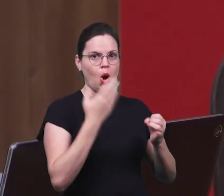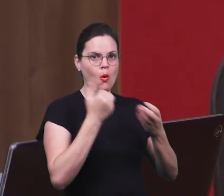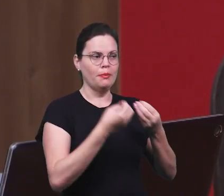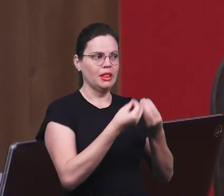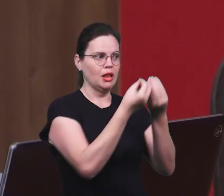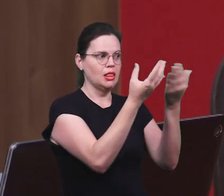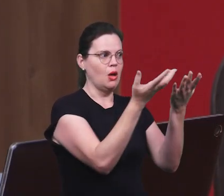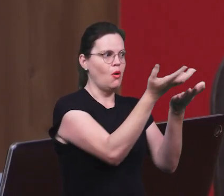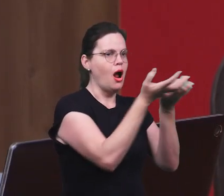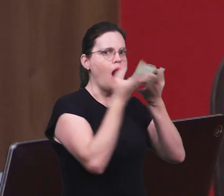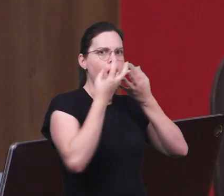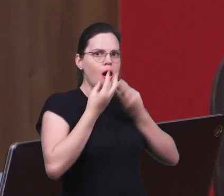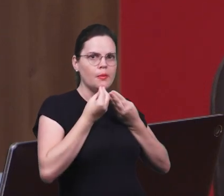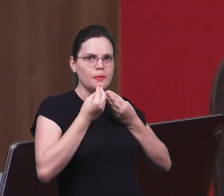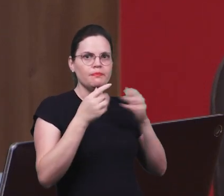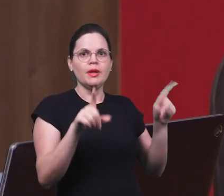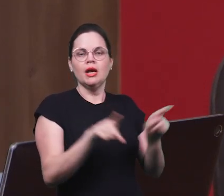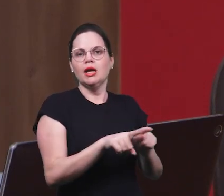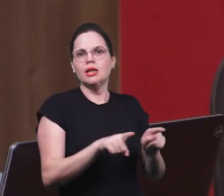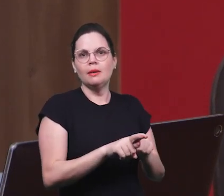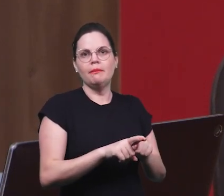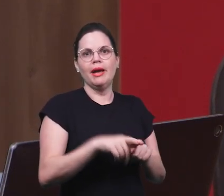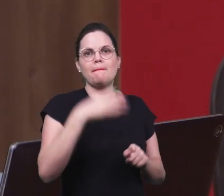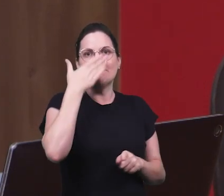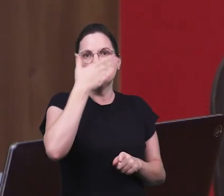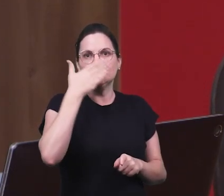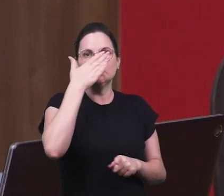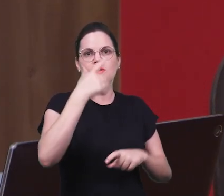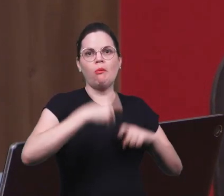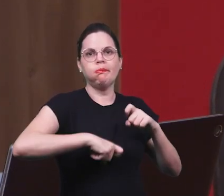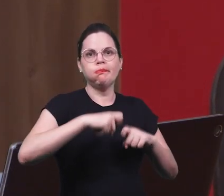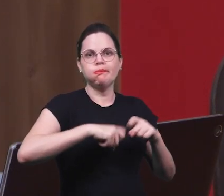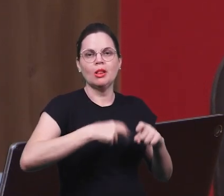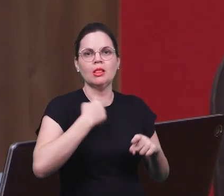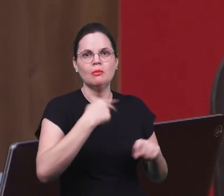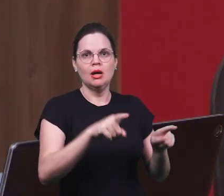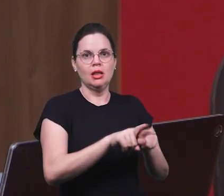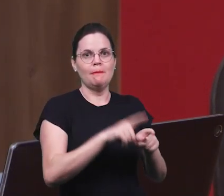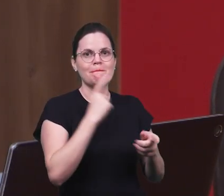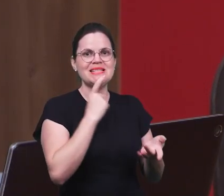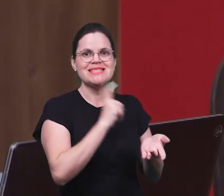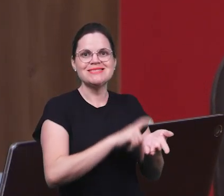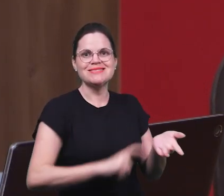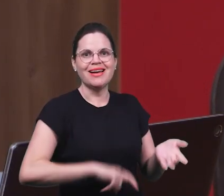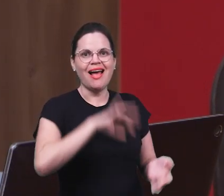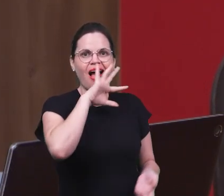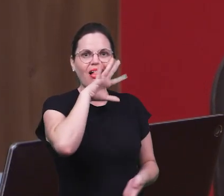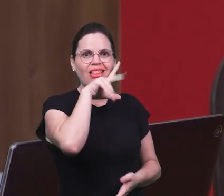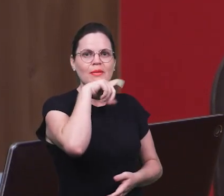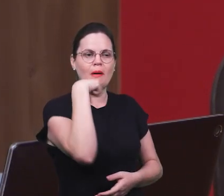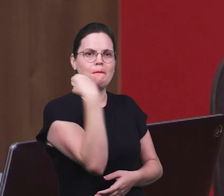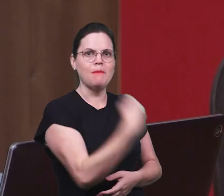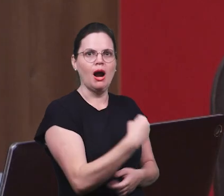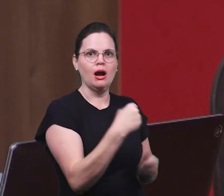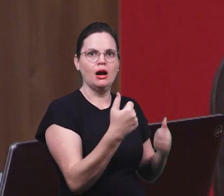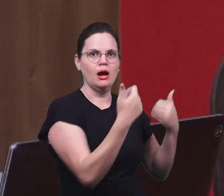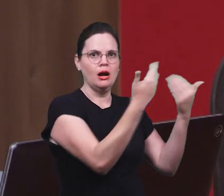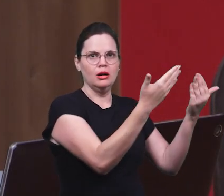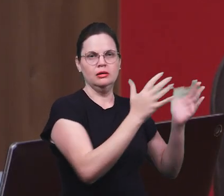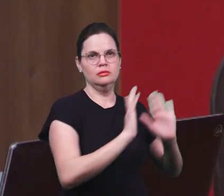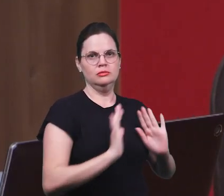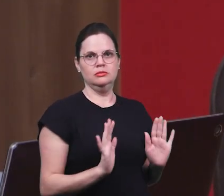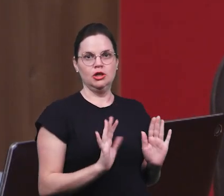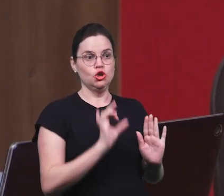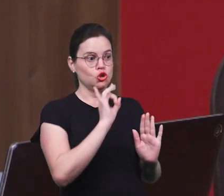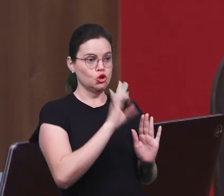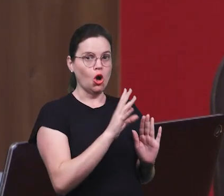sufocado e do sangue. O restante, apenas isso aqui. O restante, o cumprimento da lei, não existe,